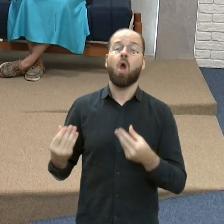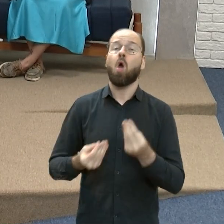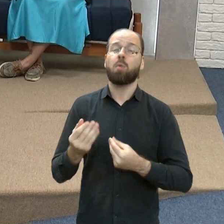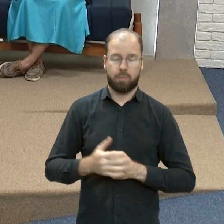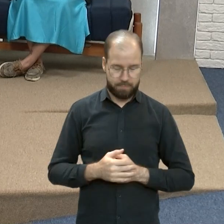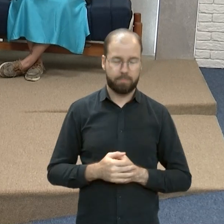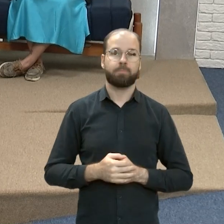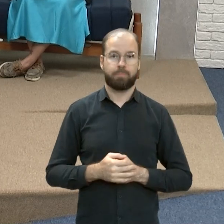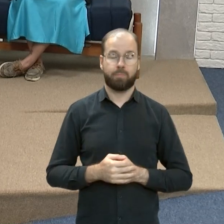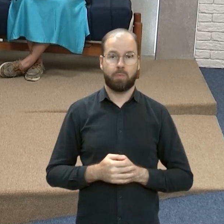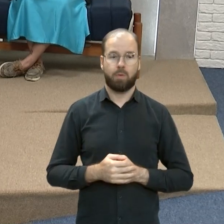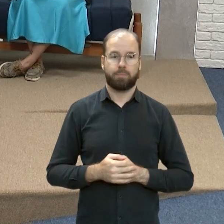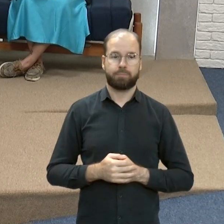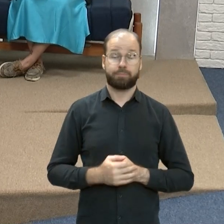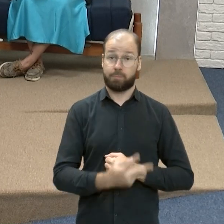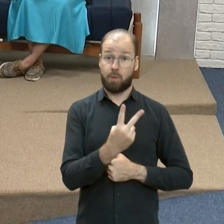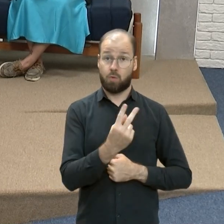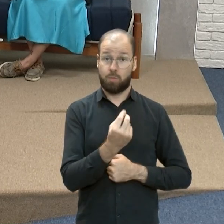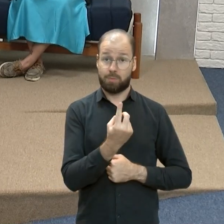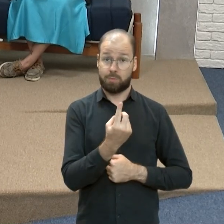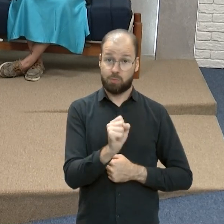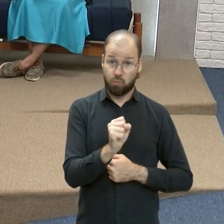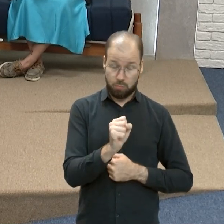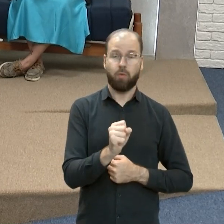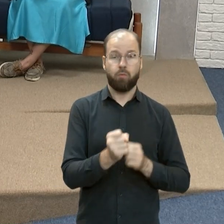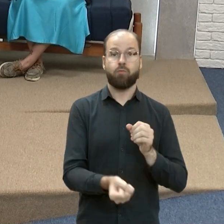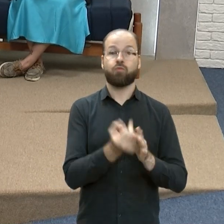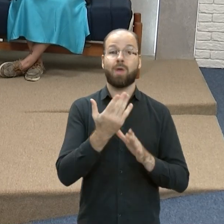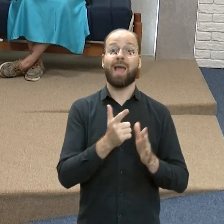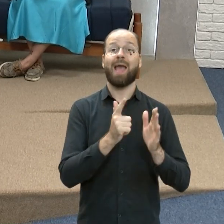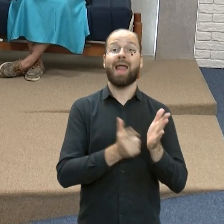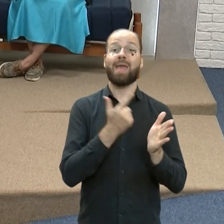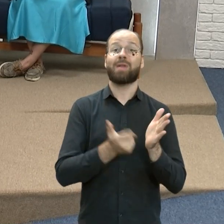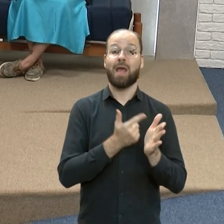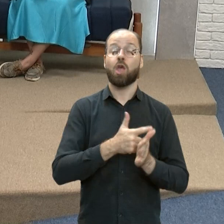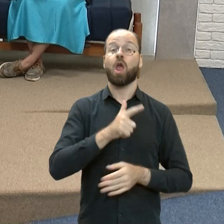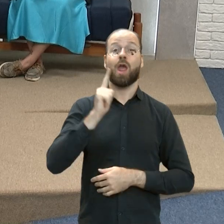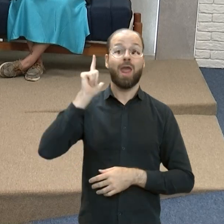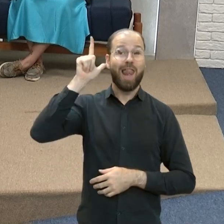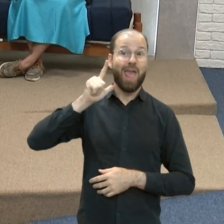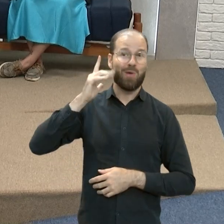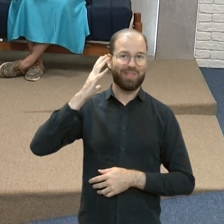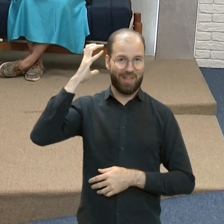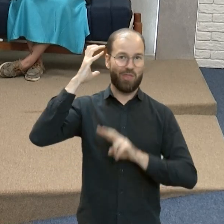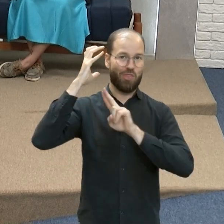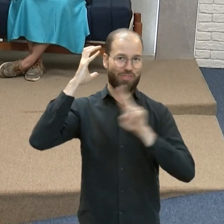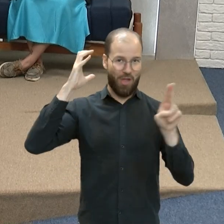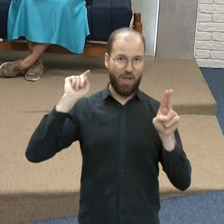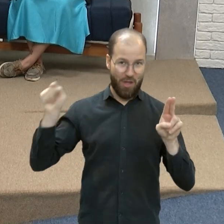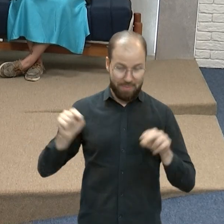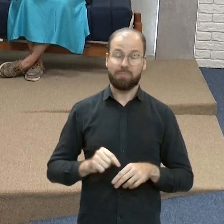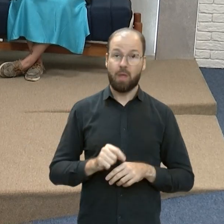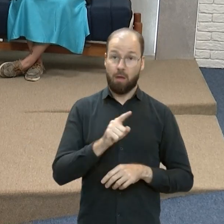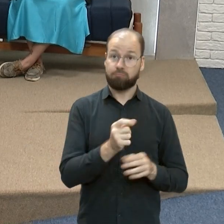Em 2018 foi fundada a Livraria Leodegária, né? E essa mesma livraria, ela fez um relançamento das